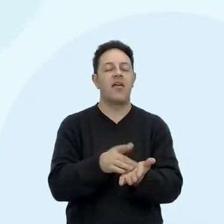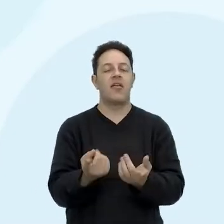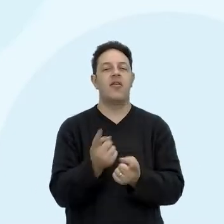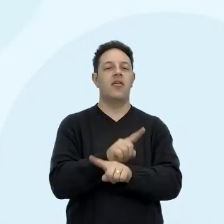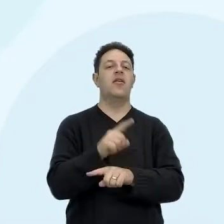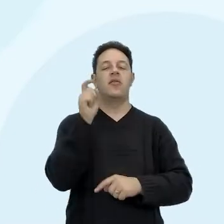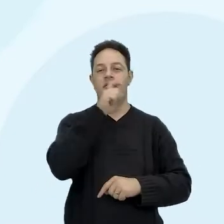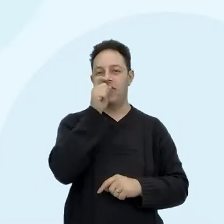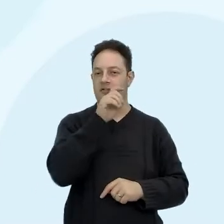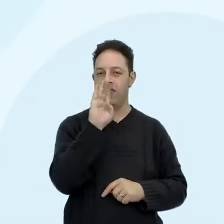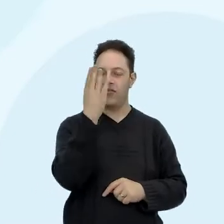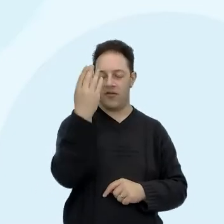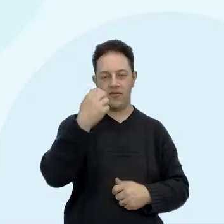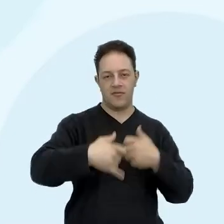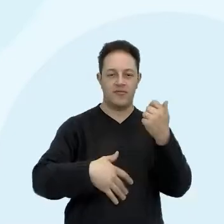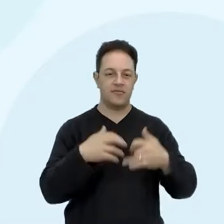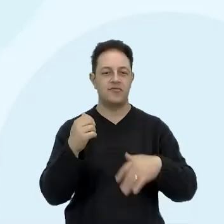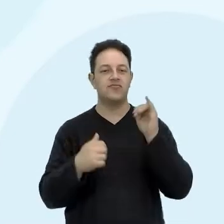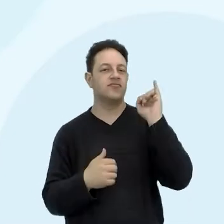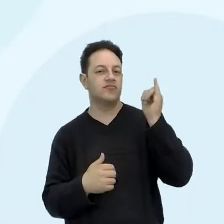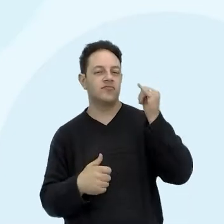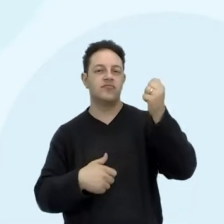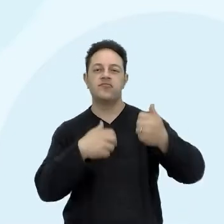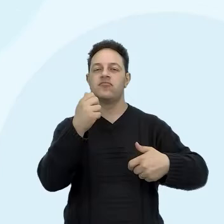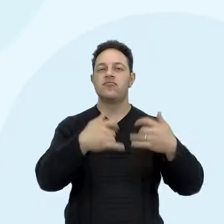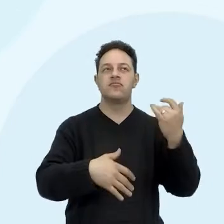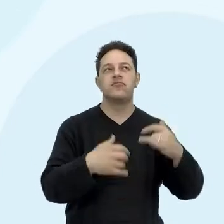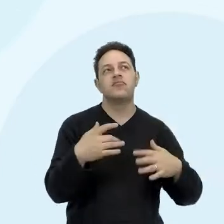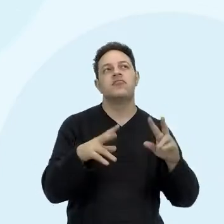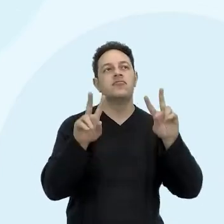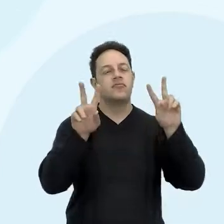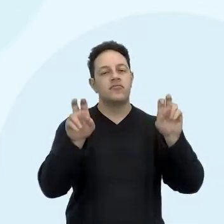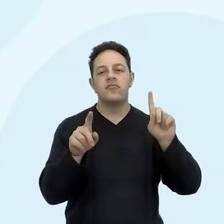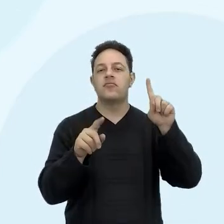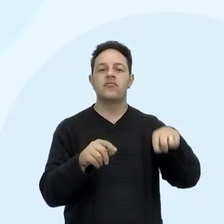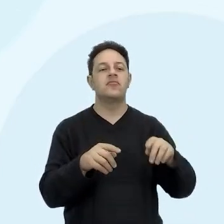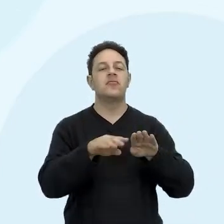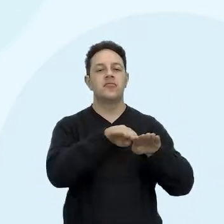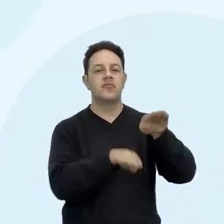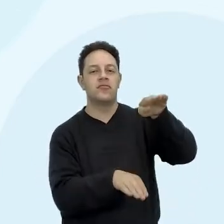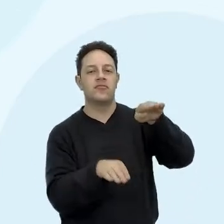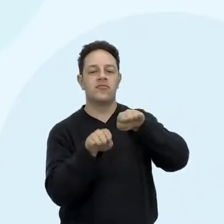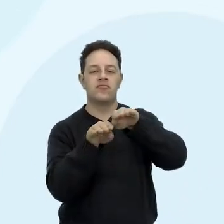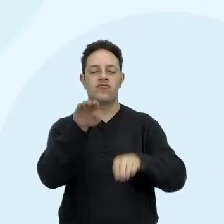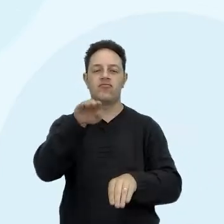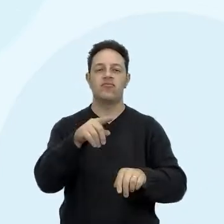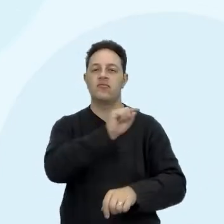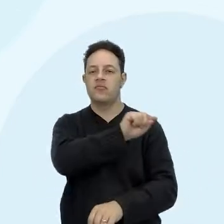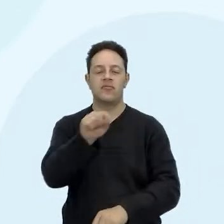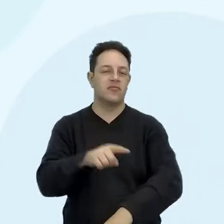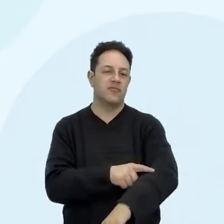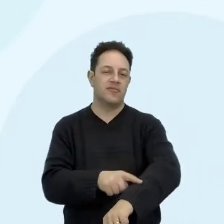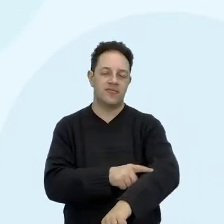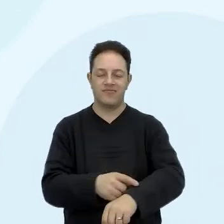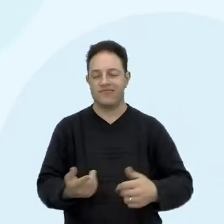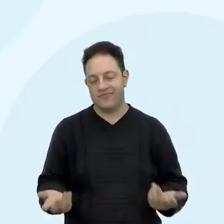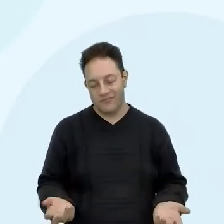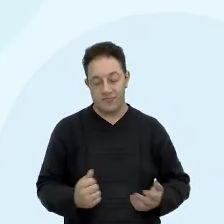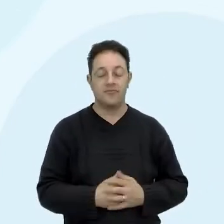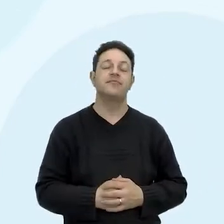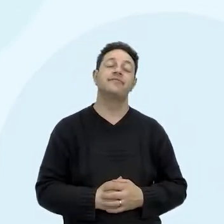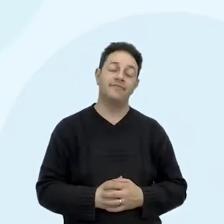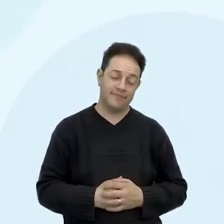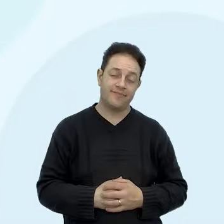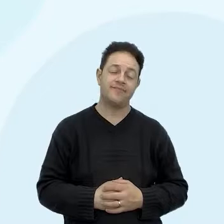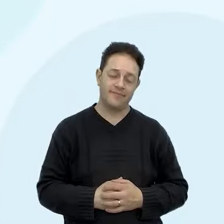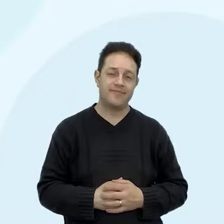qual se criam narrativas a respeito da desigualdade das raças, né? E lógico